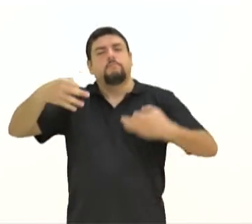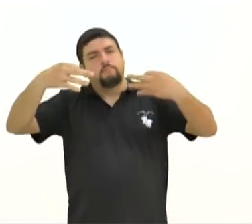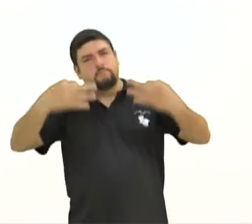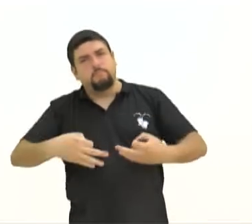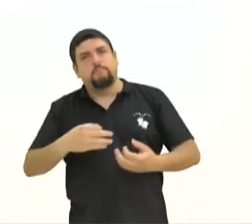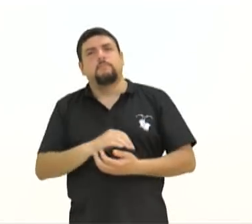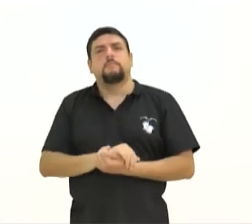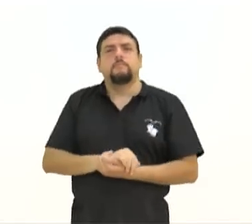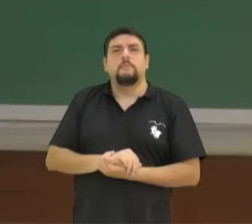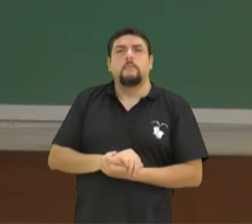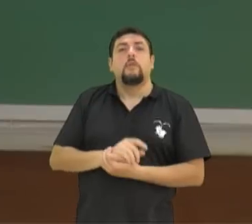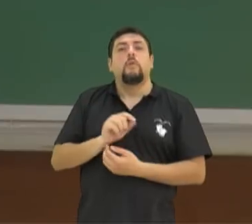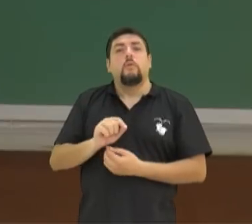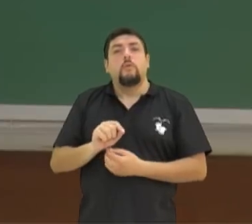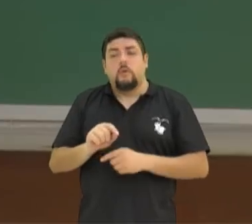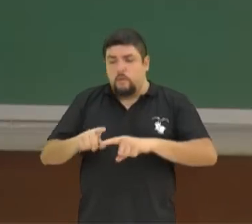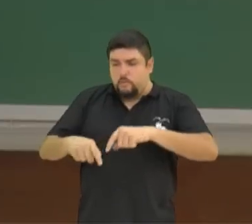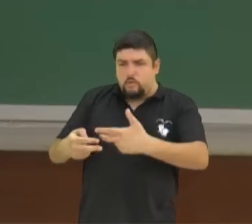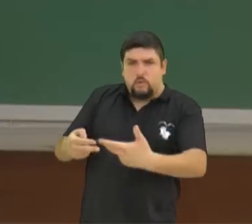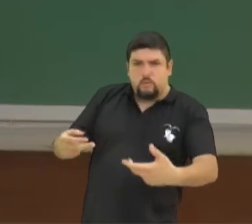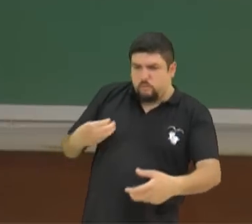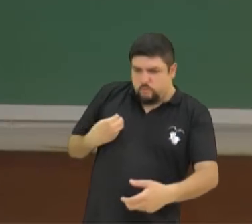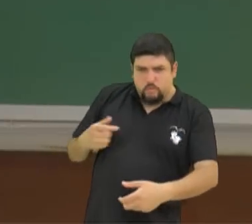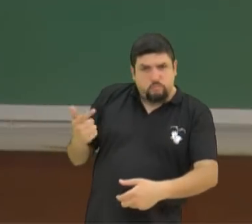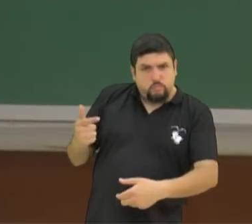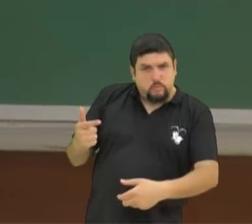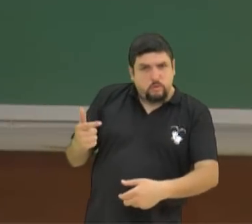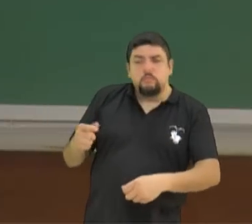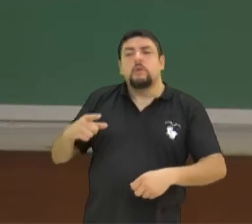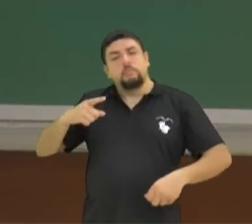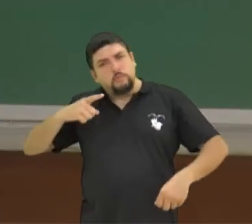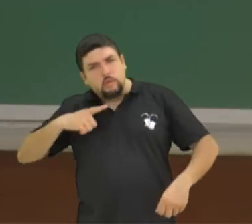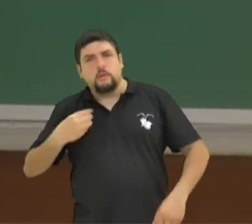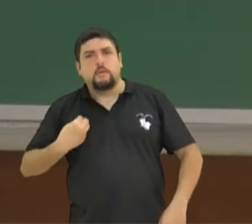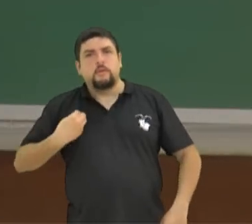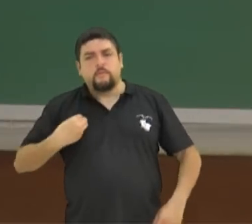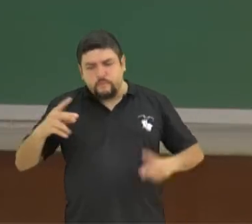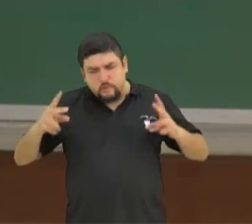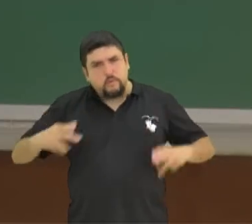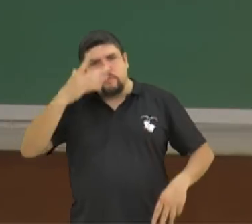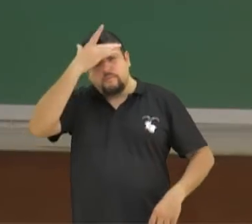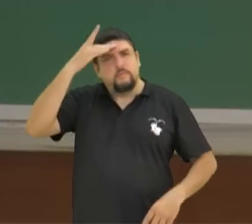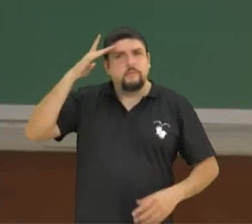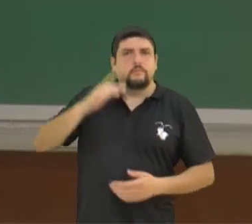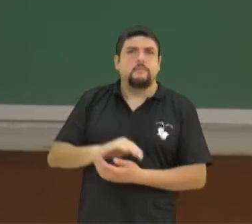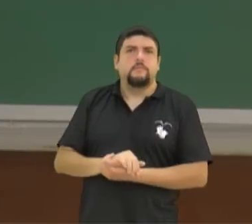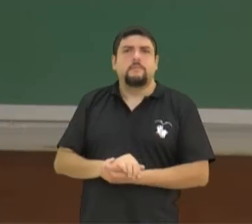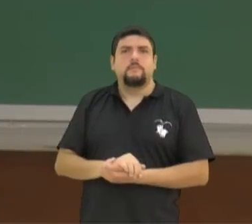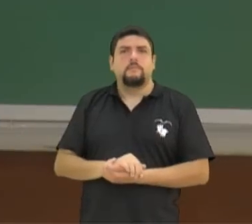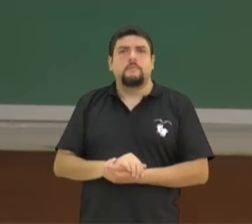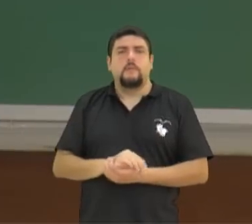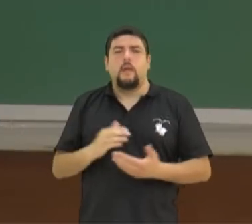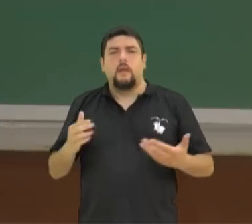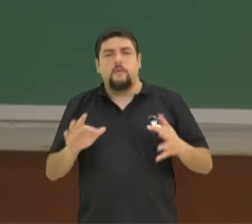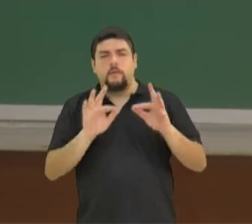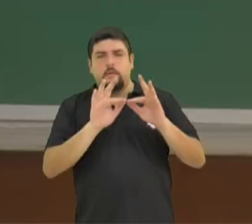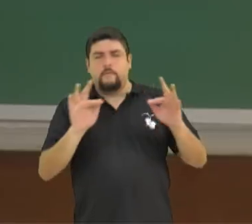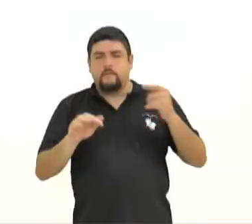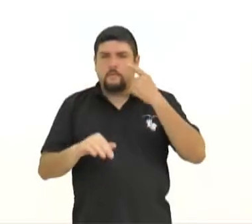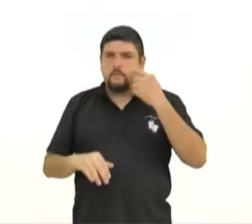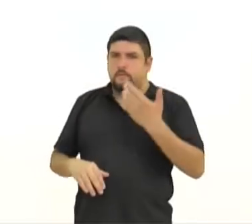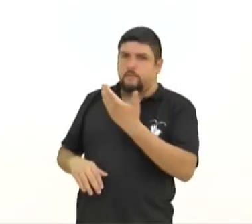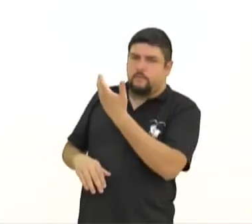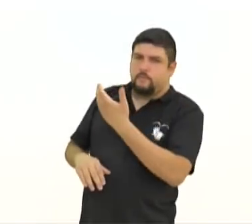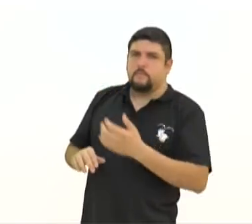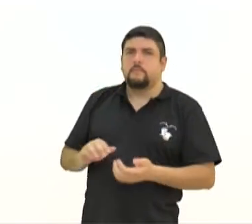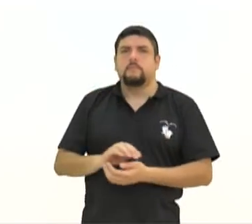na medida em que os objetos inanimados adquirem vida, certo? Agora eu vou pedir para vocês analisar essas frases aqui.